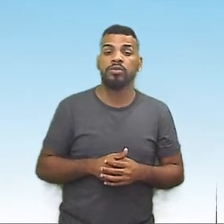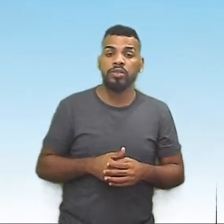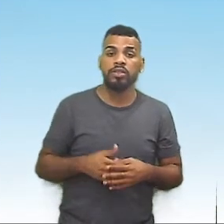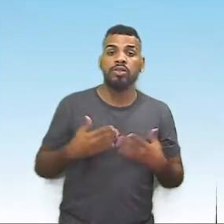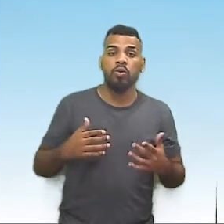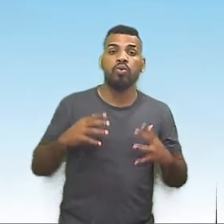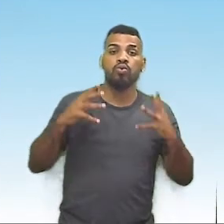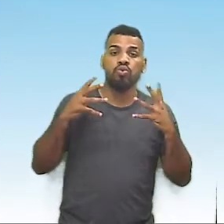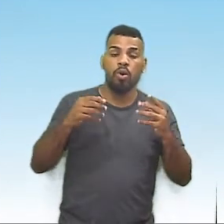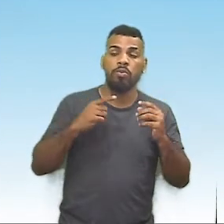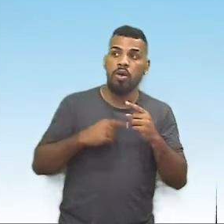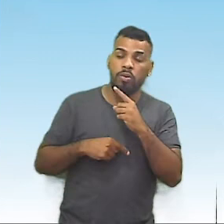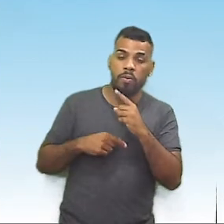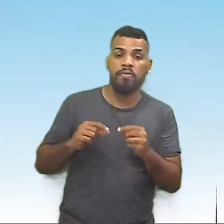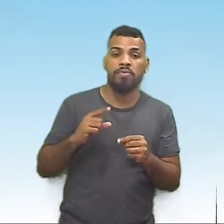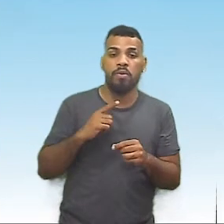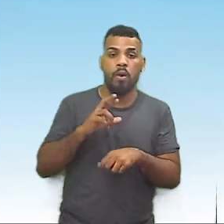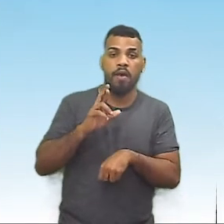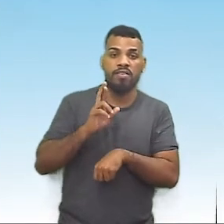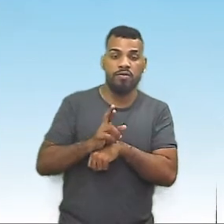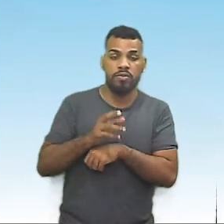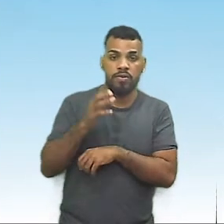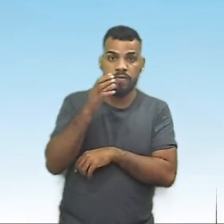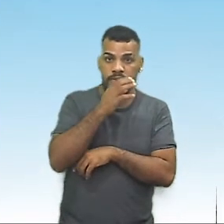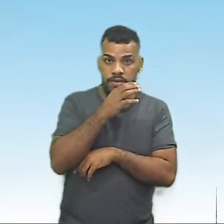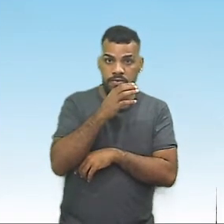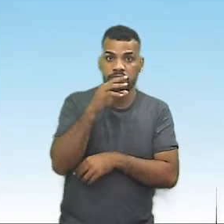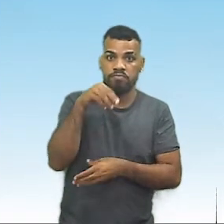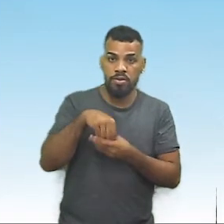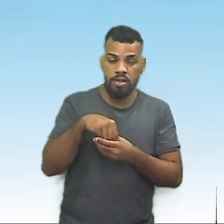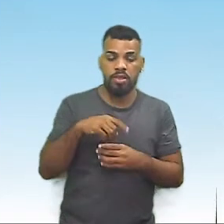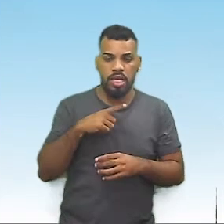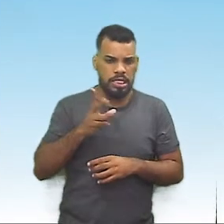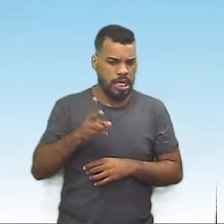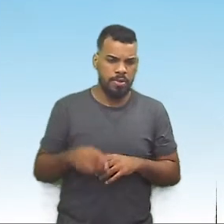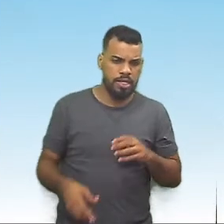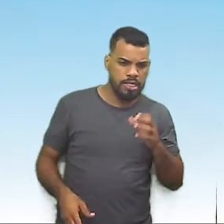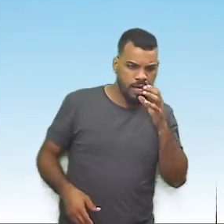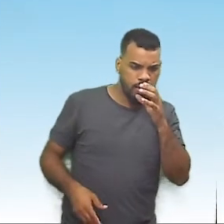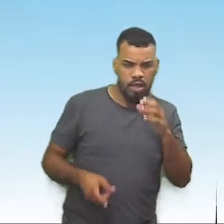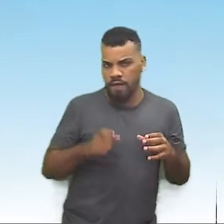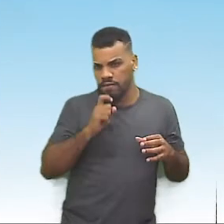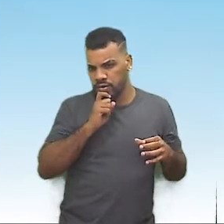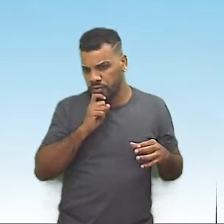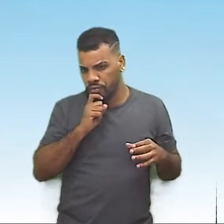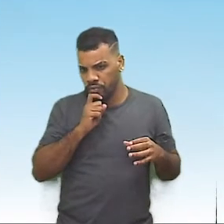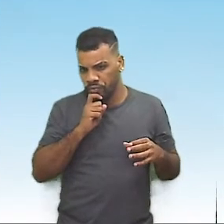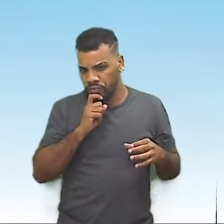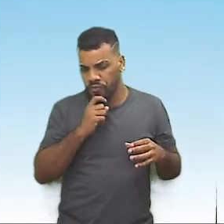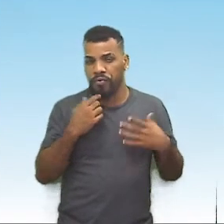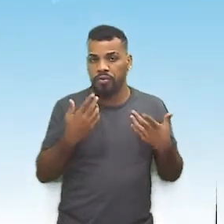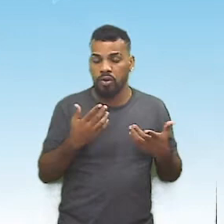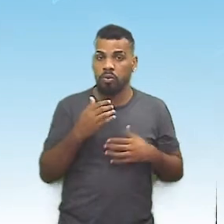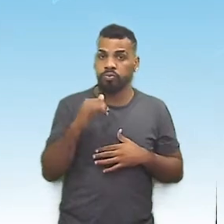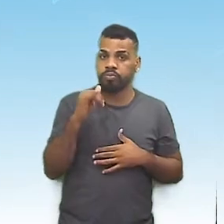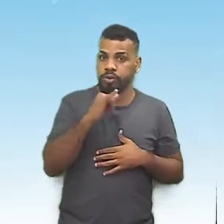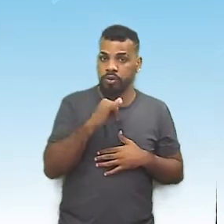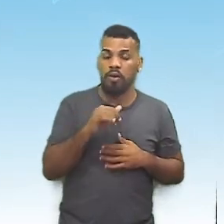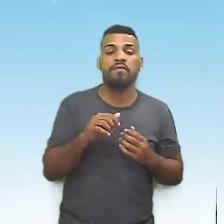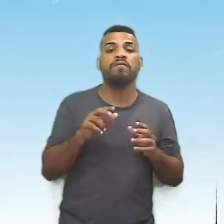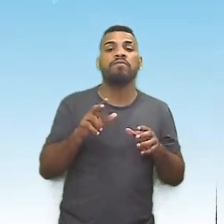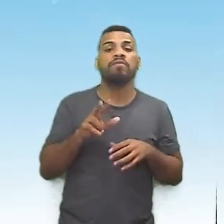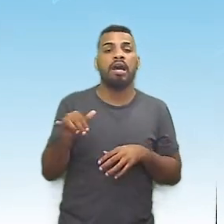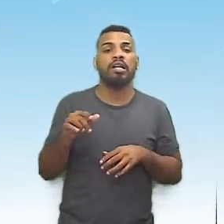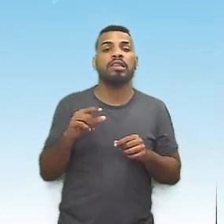um reservatório térmico quente e um frio, para onde uma parte da energia térmica ela vai